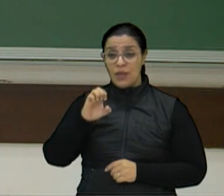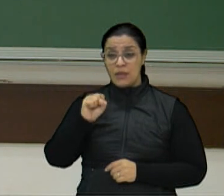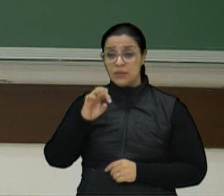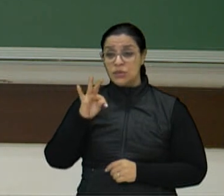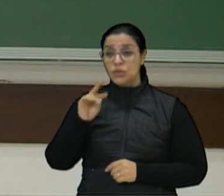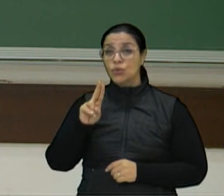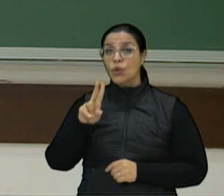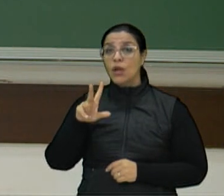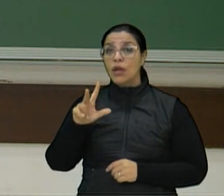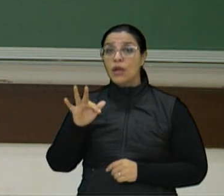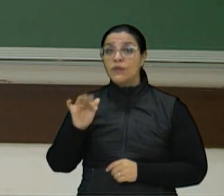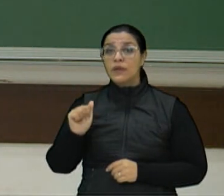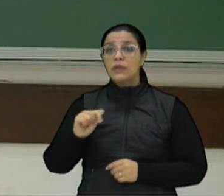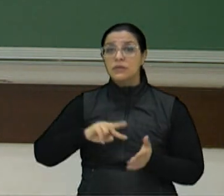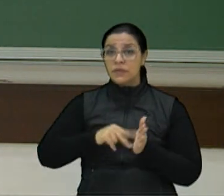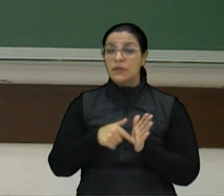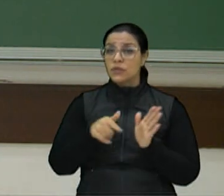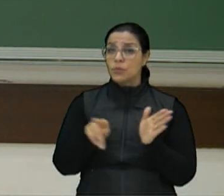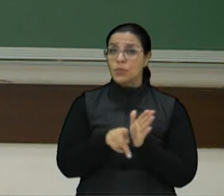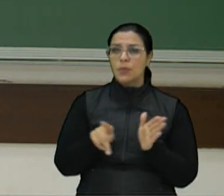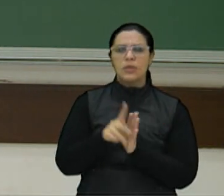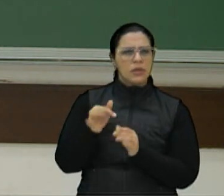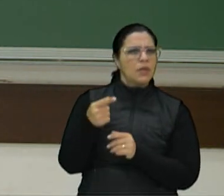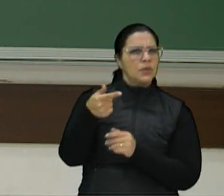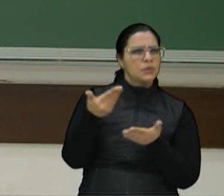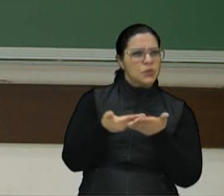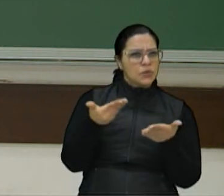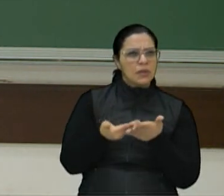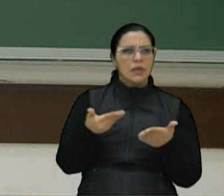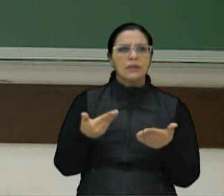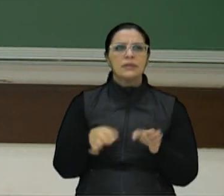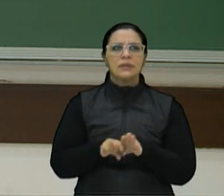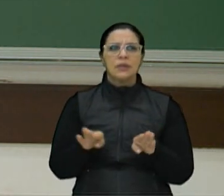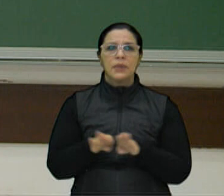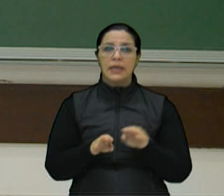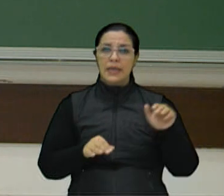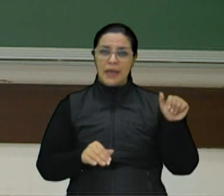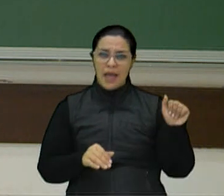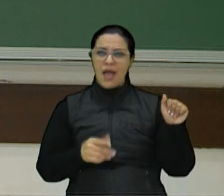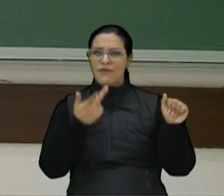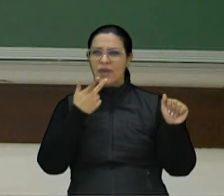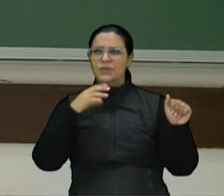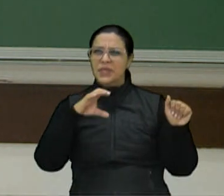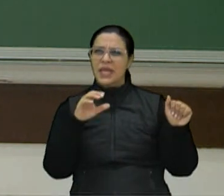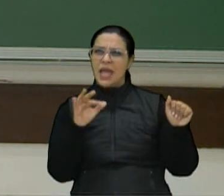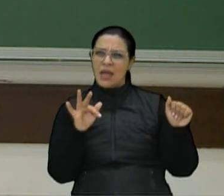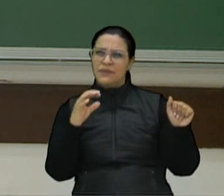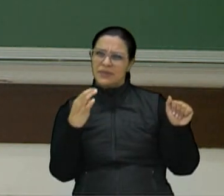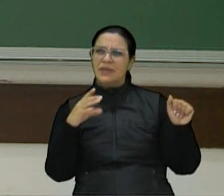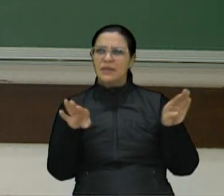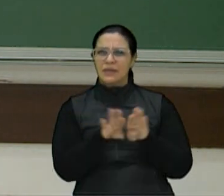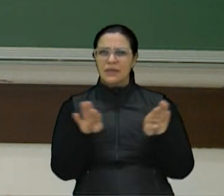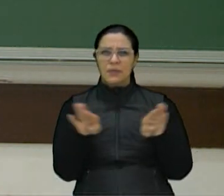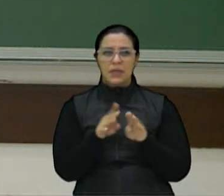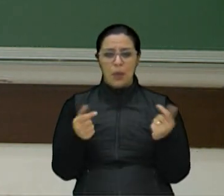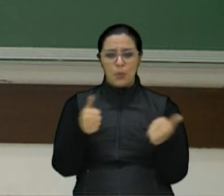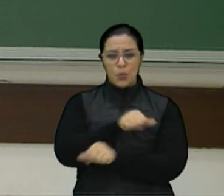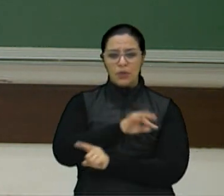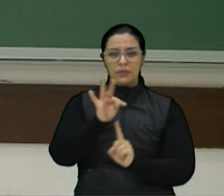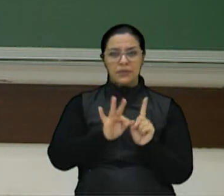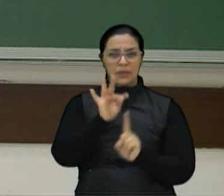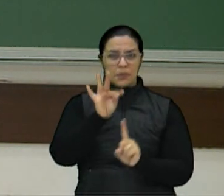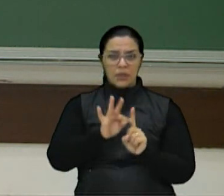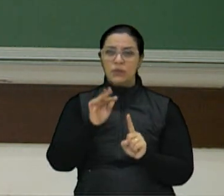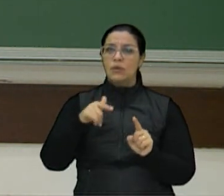discutindo. Olha só, destruição da camada de ozônio, a gente já vai ver na sequência, está associado ao CFC, clorofluorcarbono. Inversão térmica